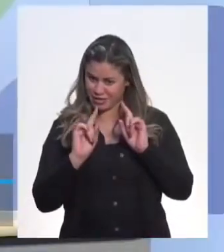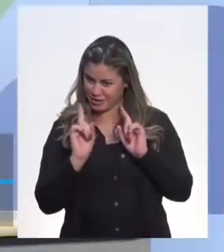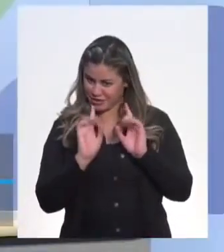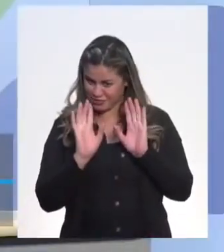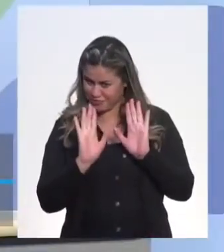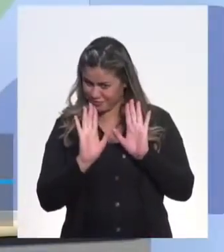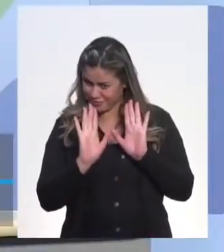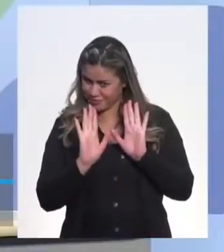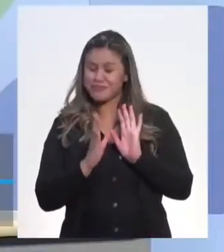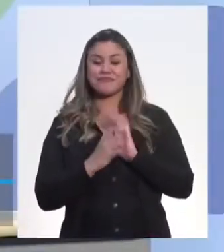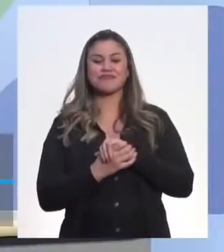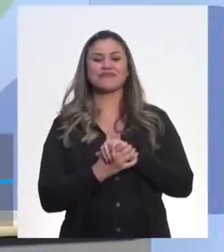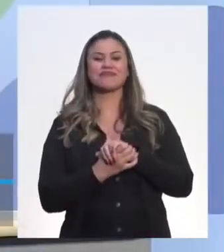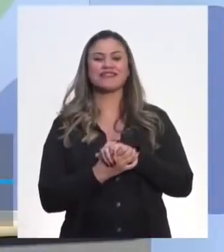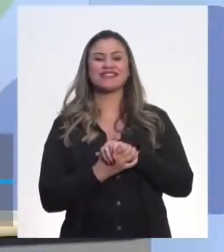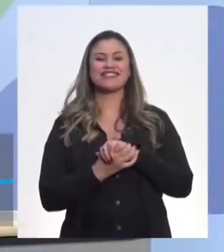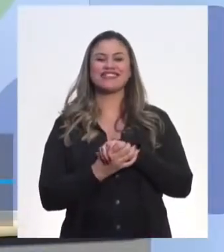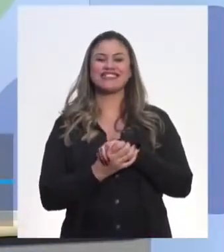ainda